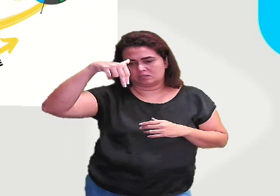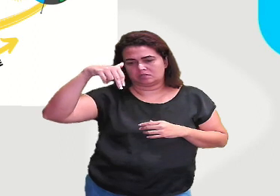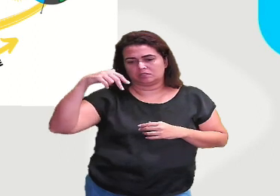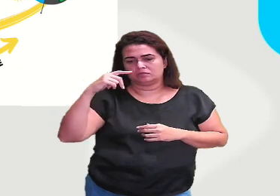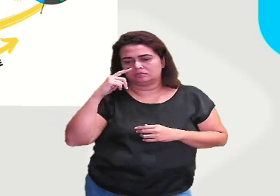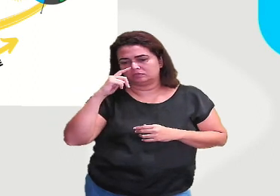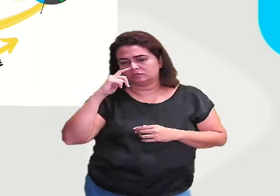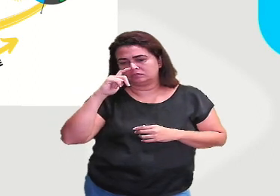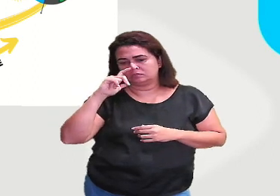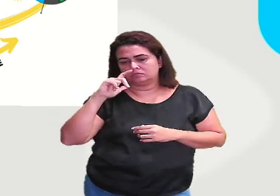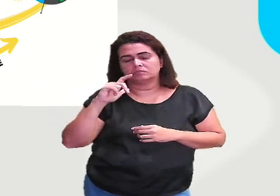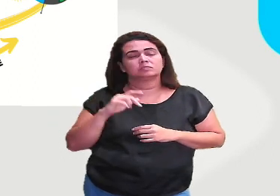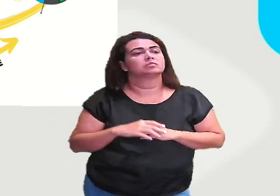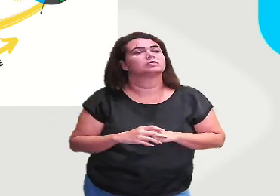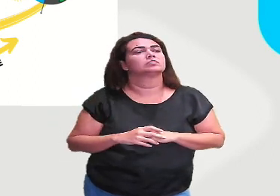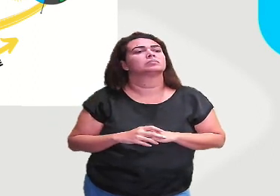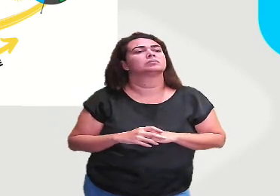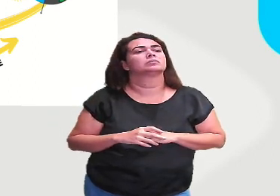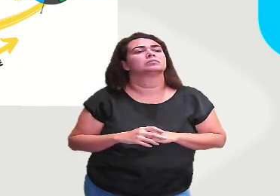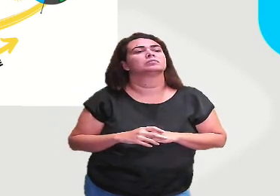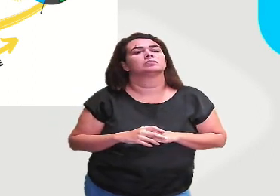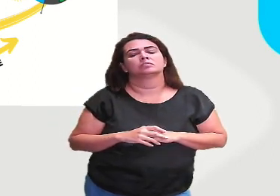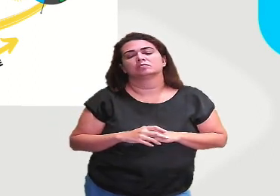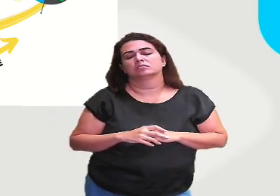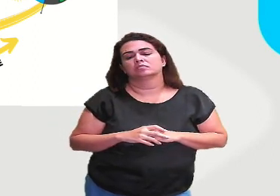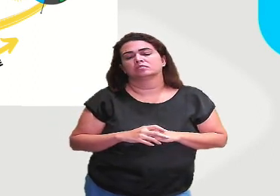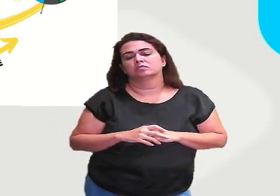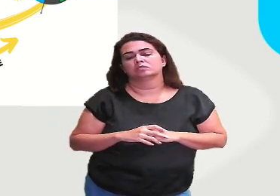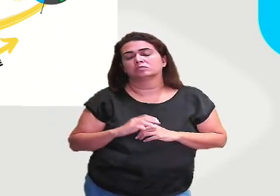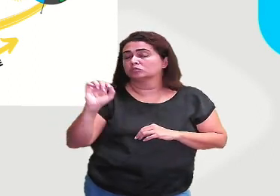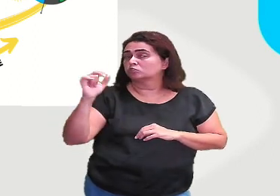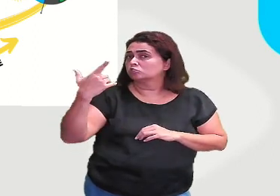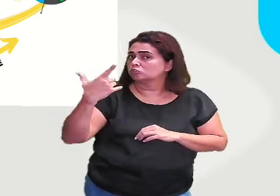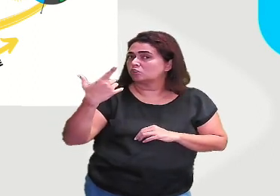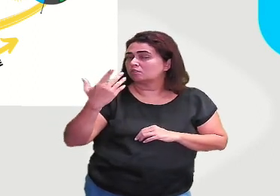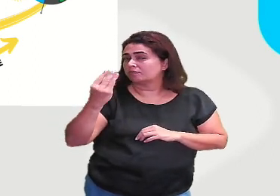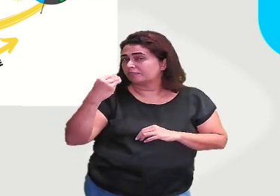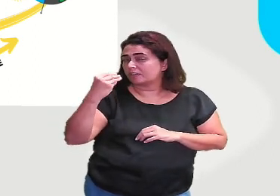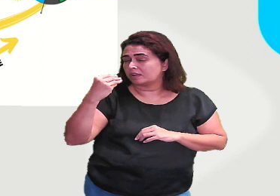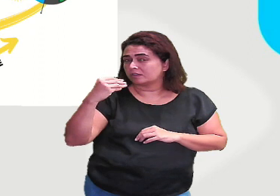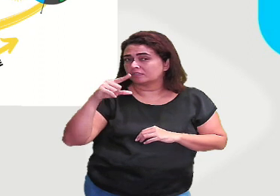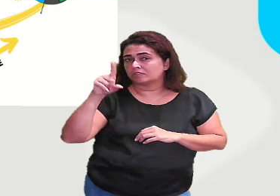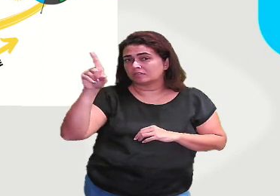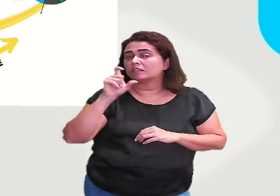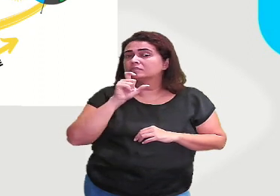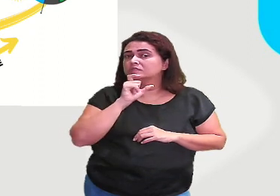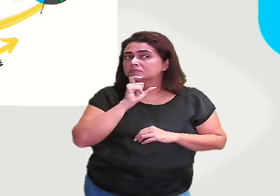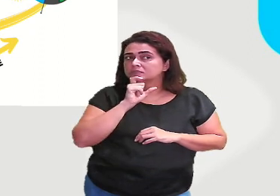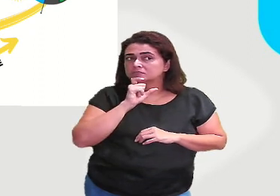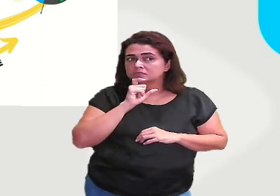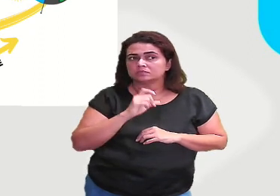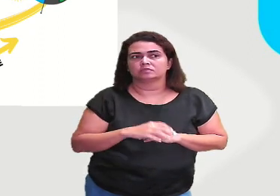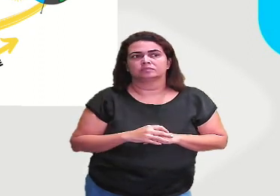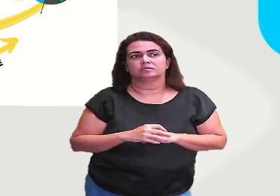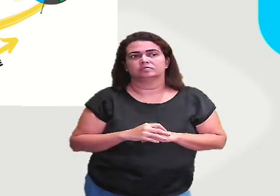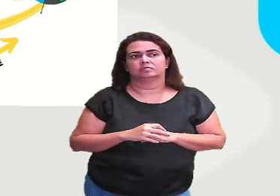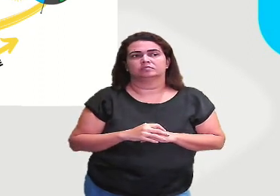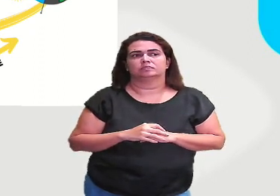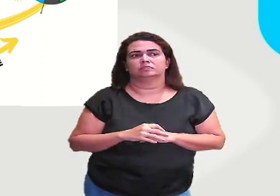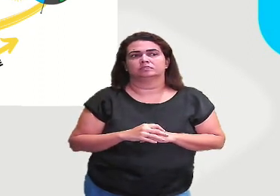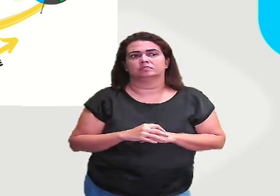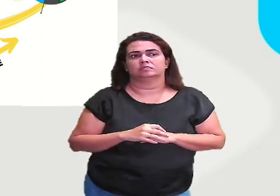Equador, ela vai estar recebendo o Sol com menos intensidade. Então, vai ser um inverno lá do hemisfério norte. E nós